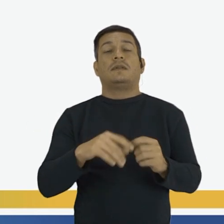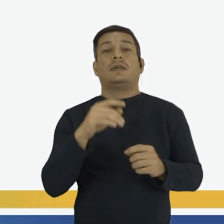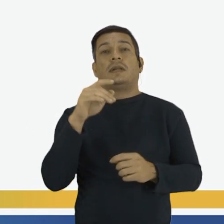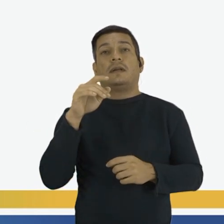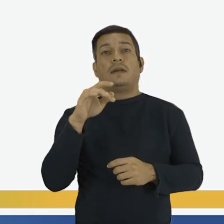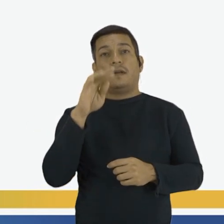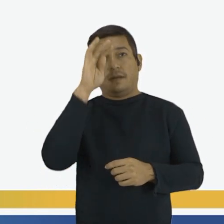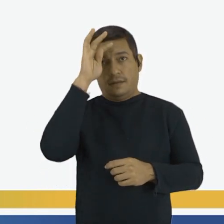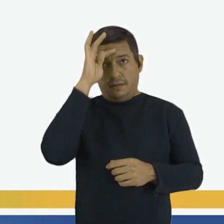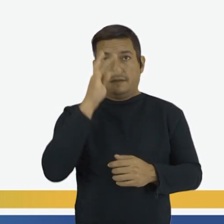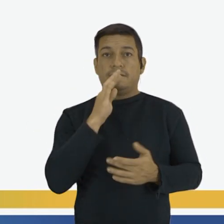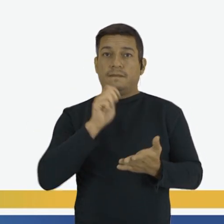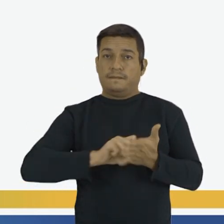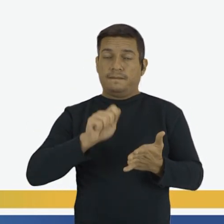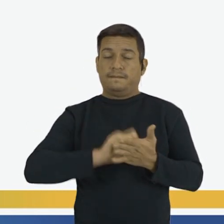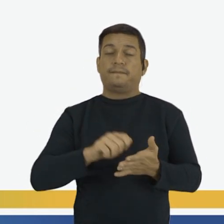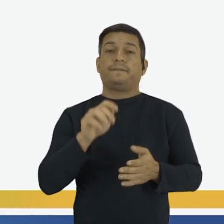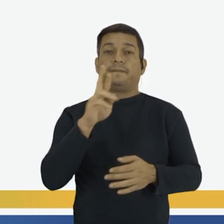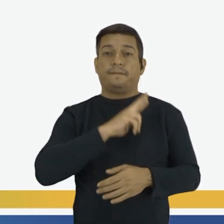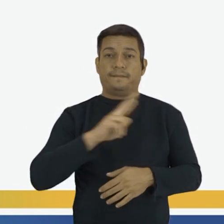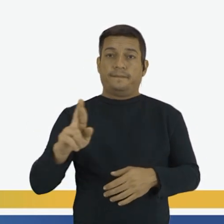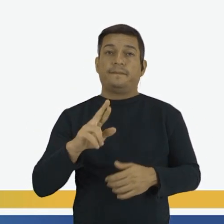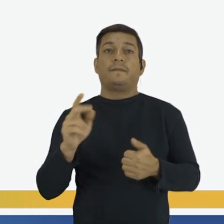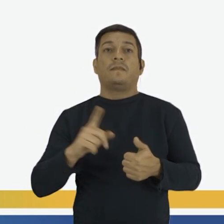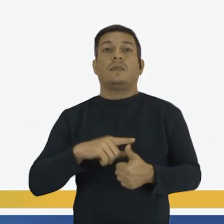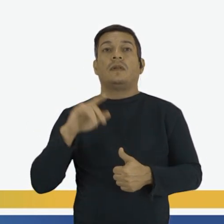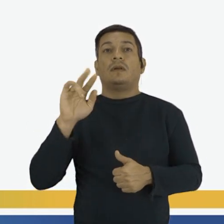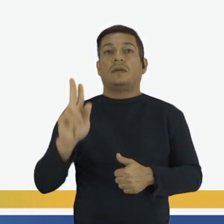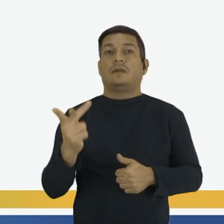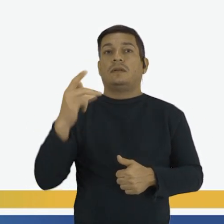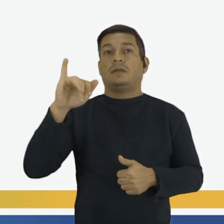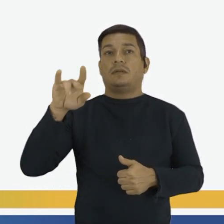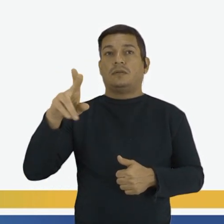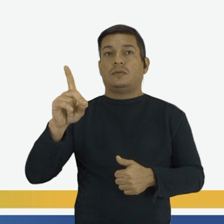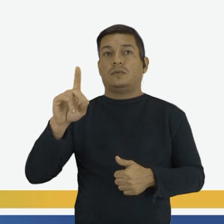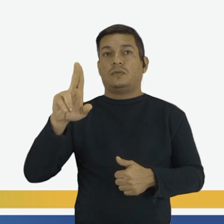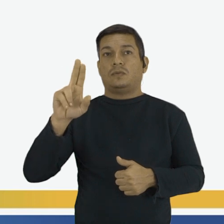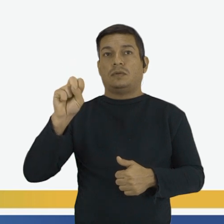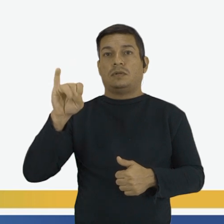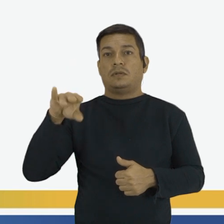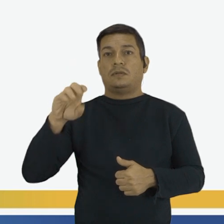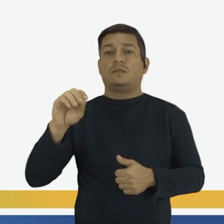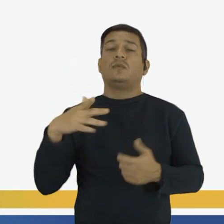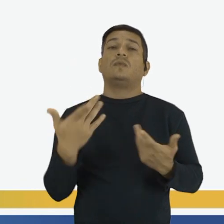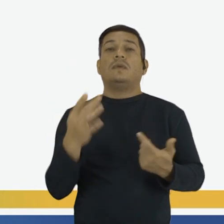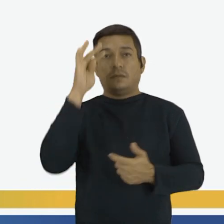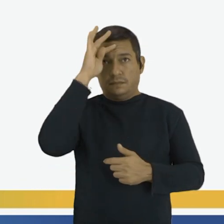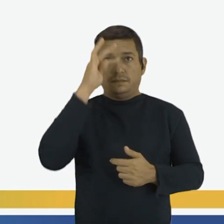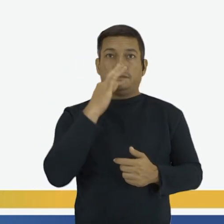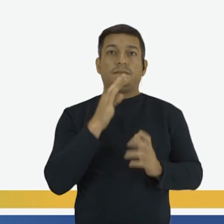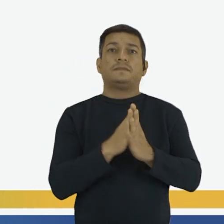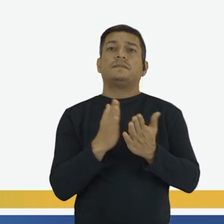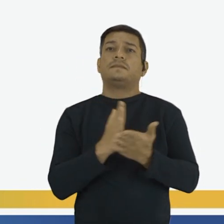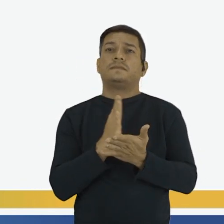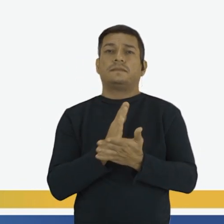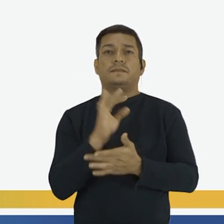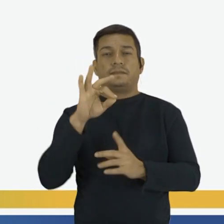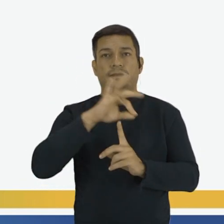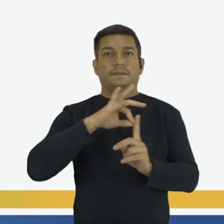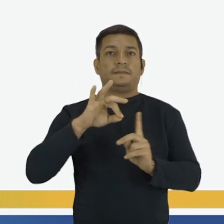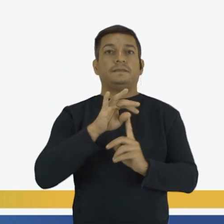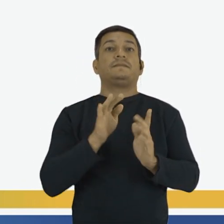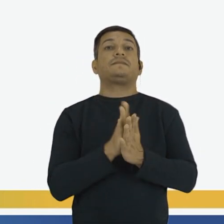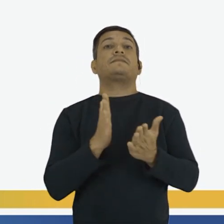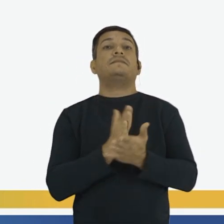escrita dessas religiões. No hinduísmo, qual é a tradição? Seria o livro dos espíritos,